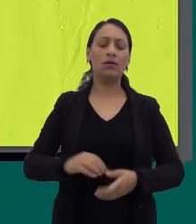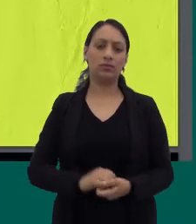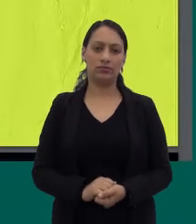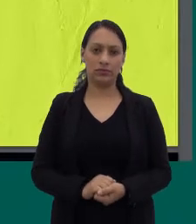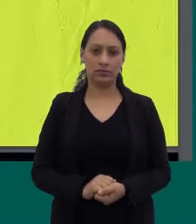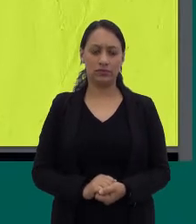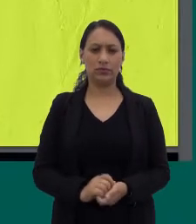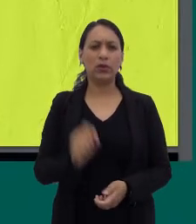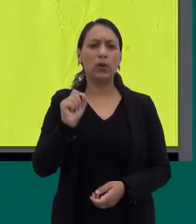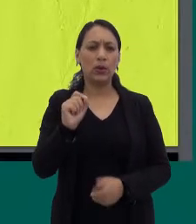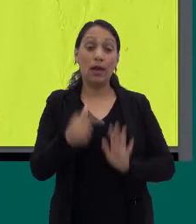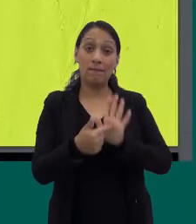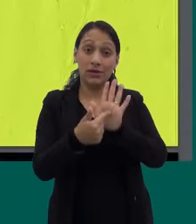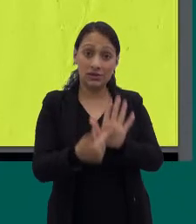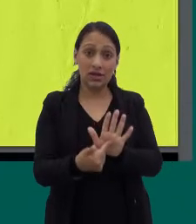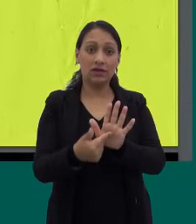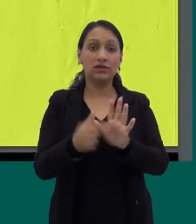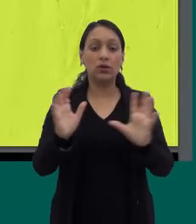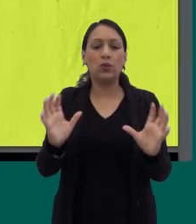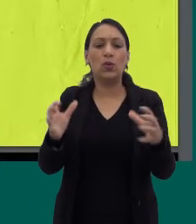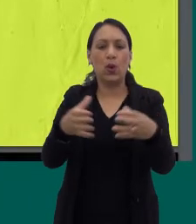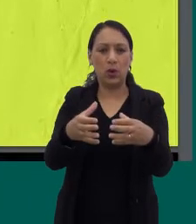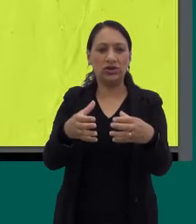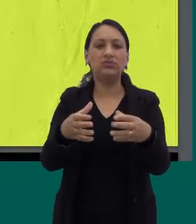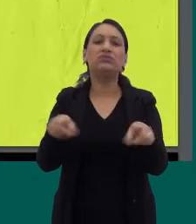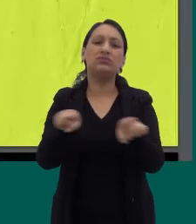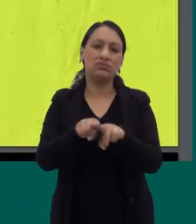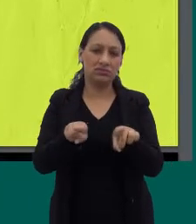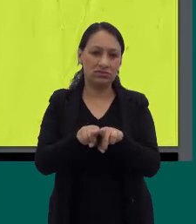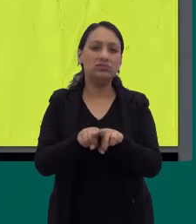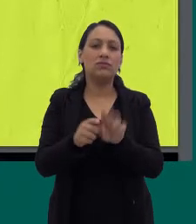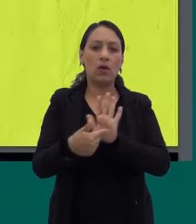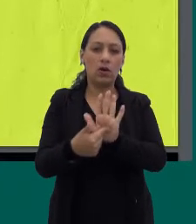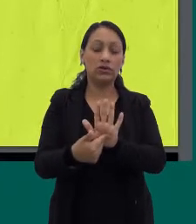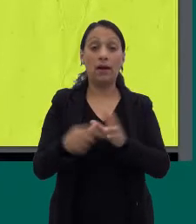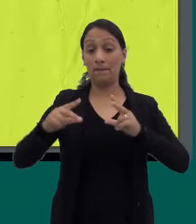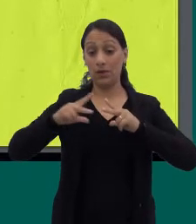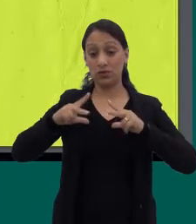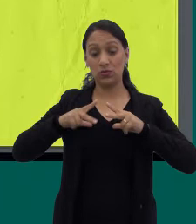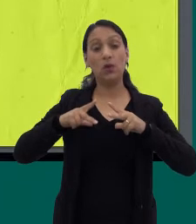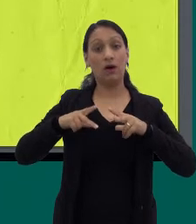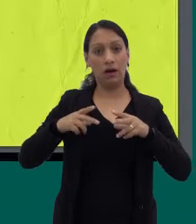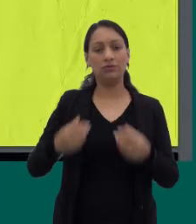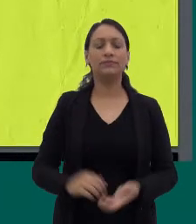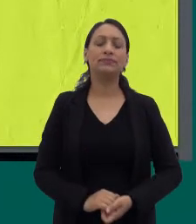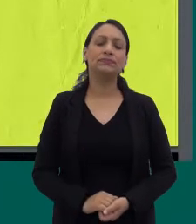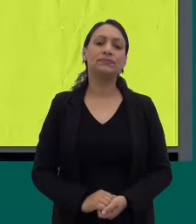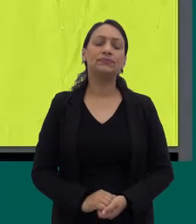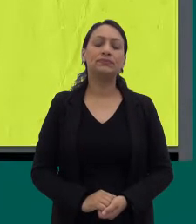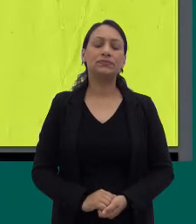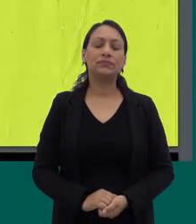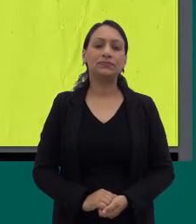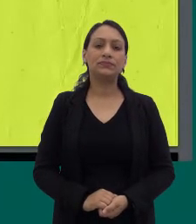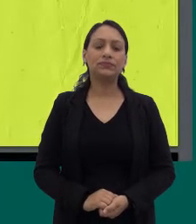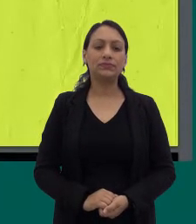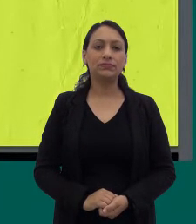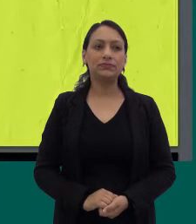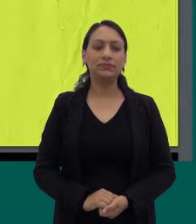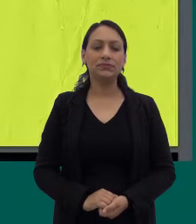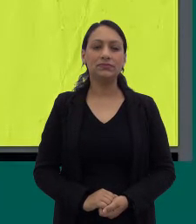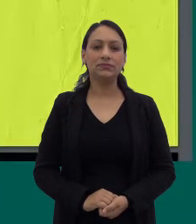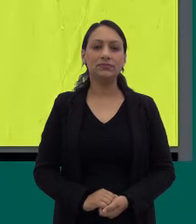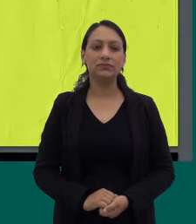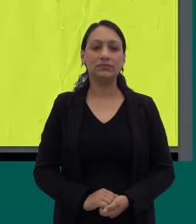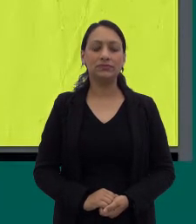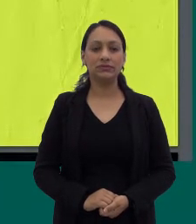O que se apresenta, né, no nosso coletivo também. Exatamente. E também no individual, né? Uhum.